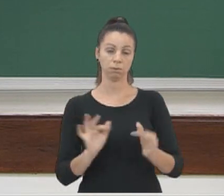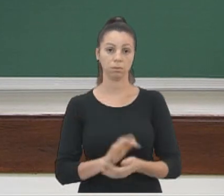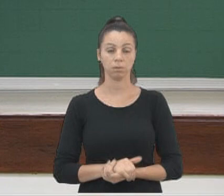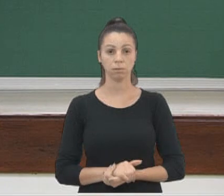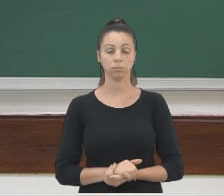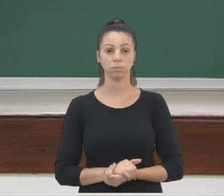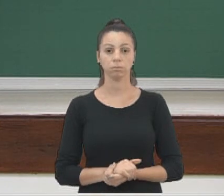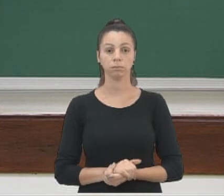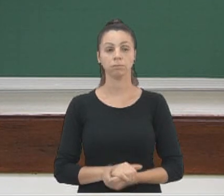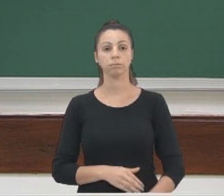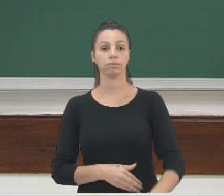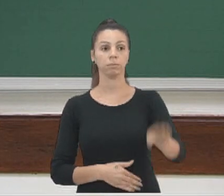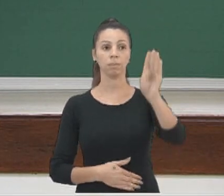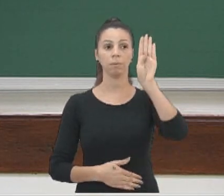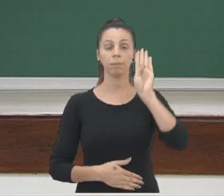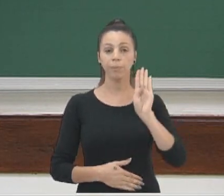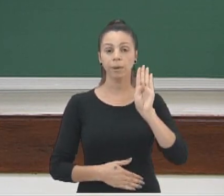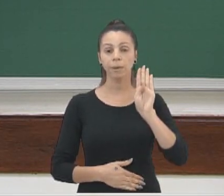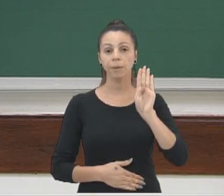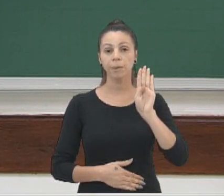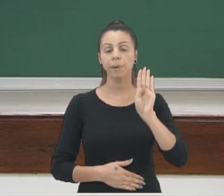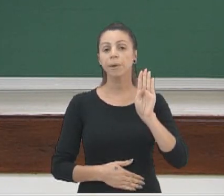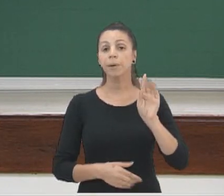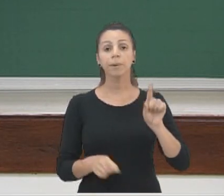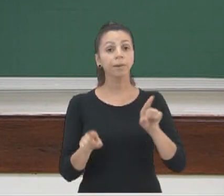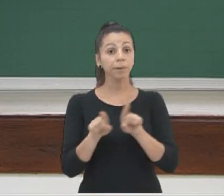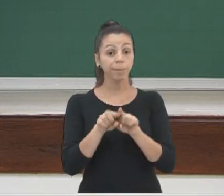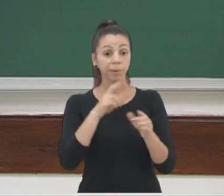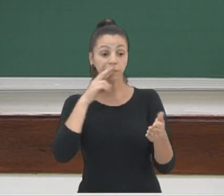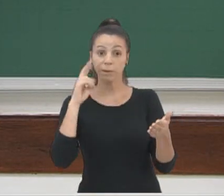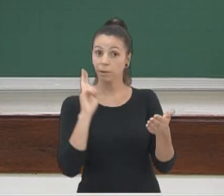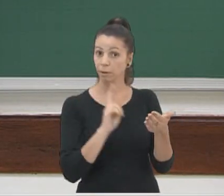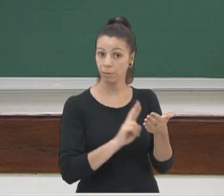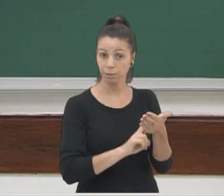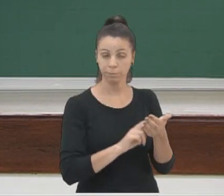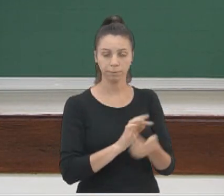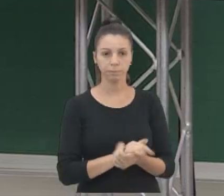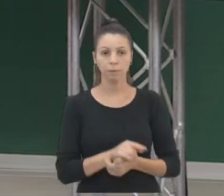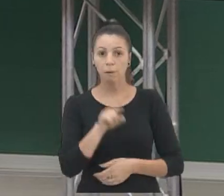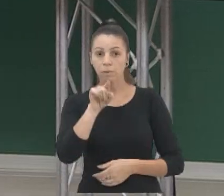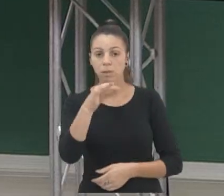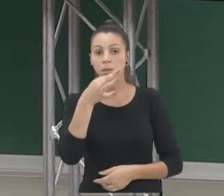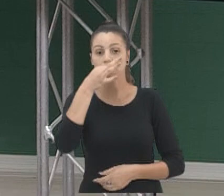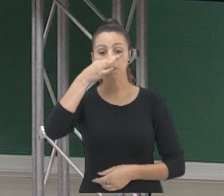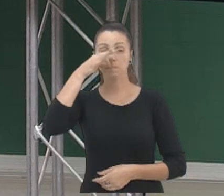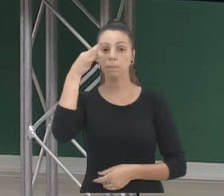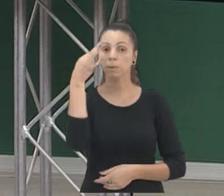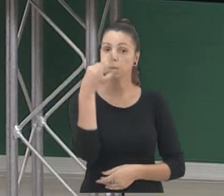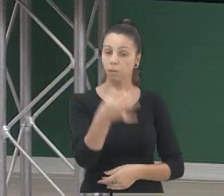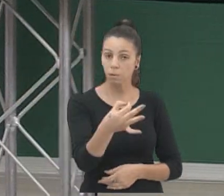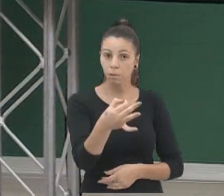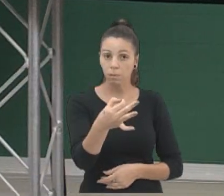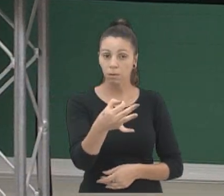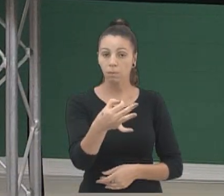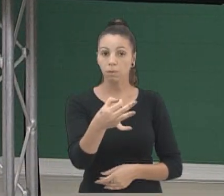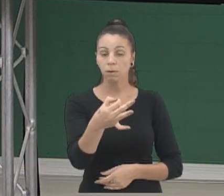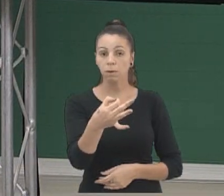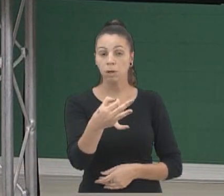Tá, letra B, você também vai responder. Você acha que algo